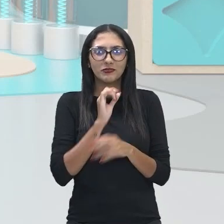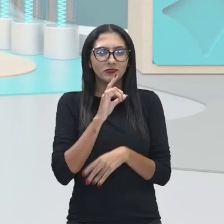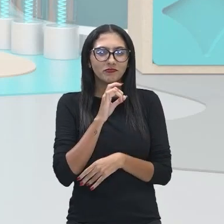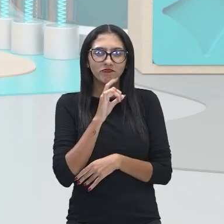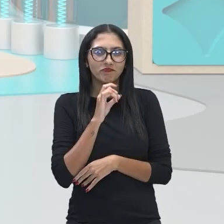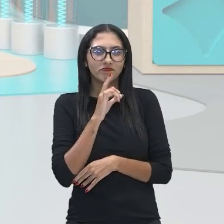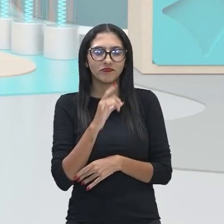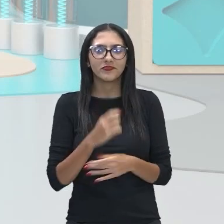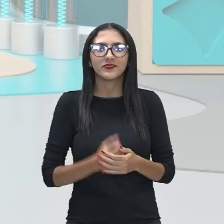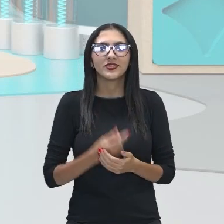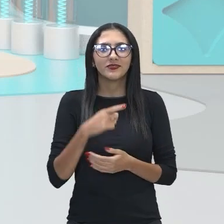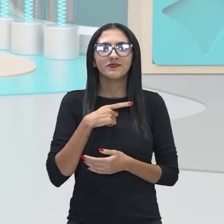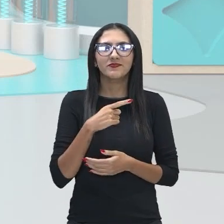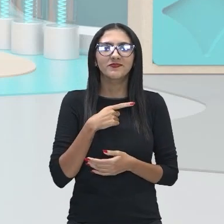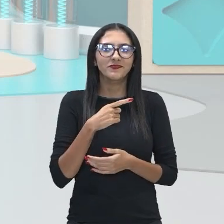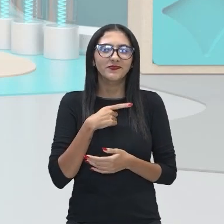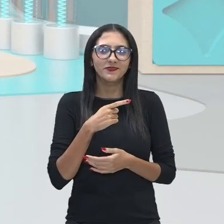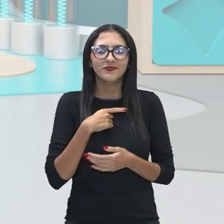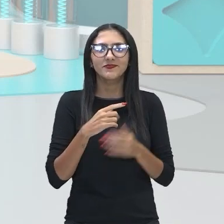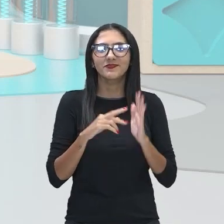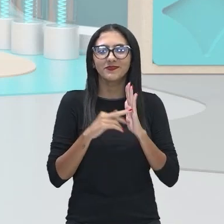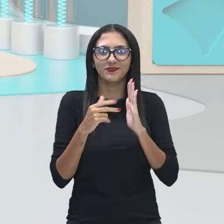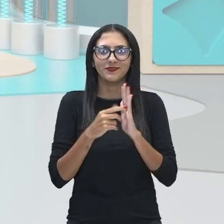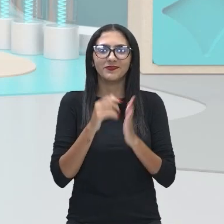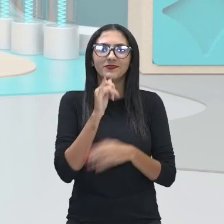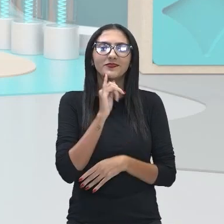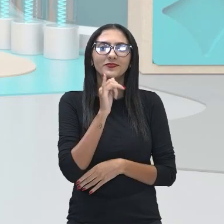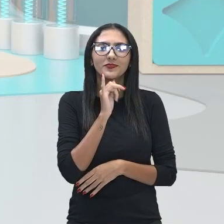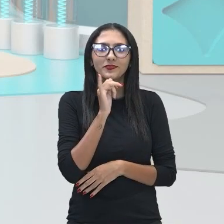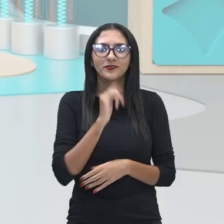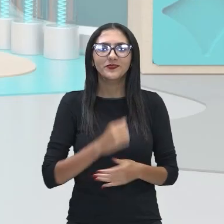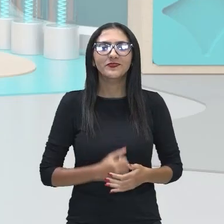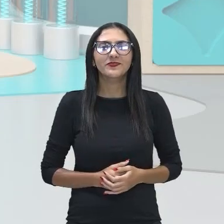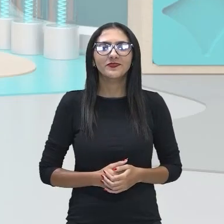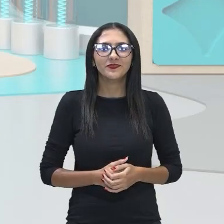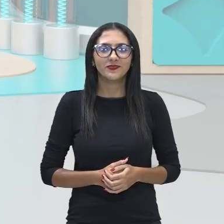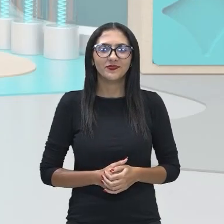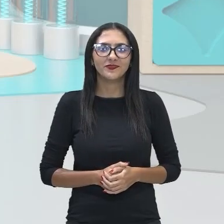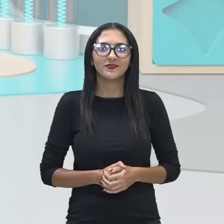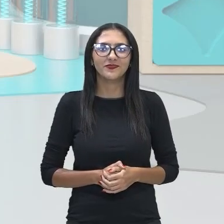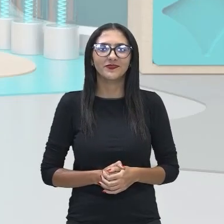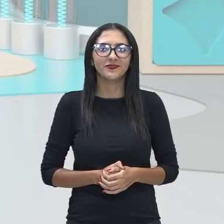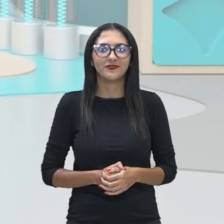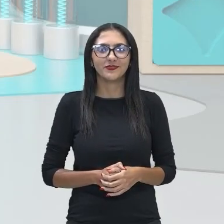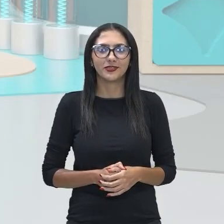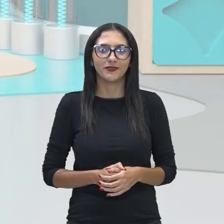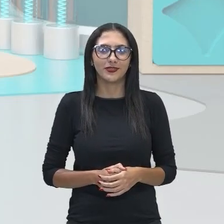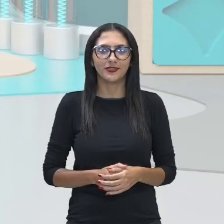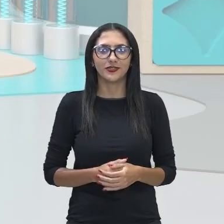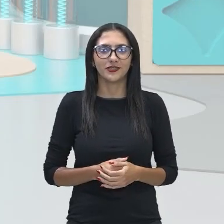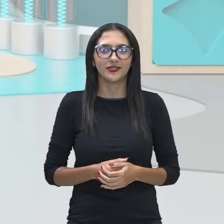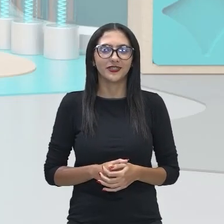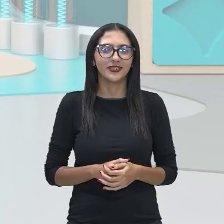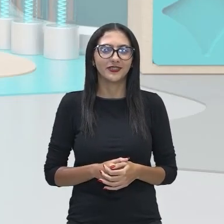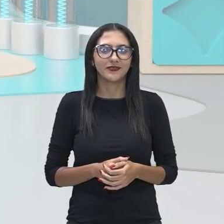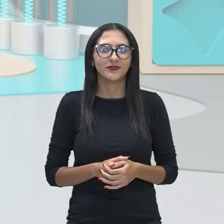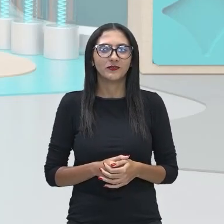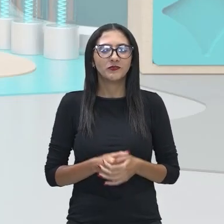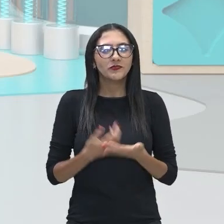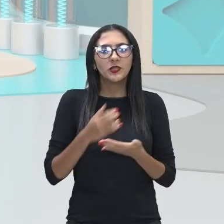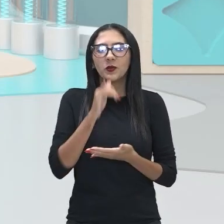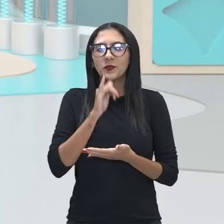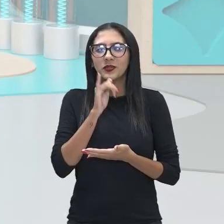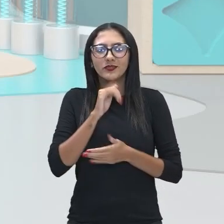ele é um exemplo de uncountable noun. Vamos ver um pouquinho mais sobre ele. Então, objetos minúsculos ou